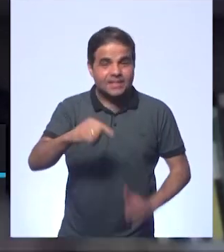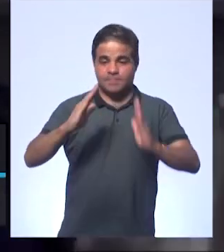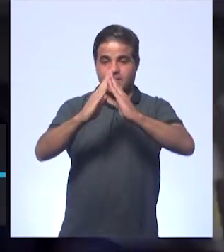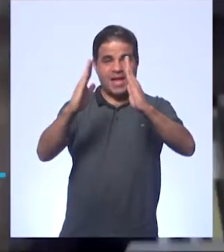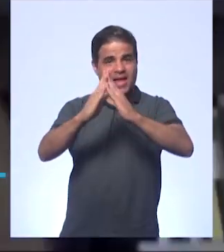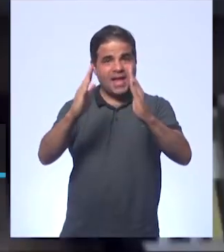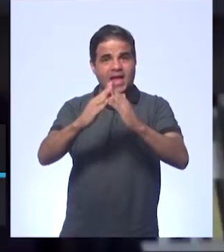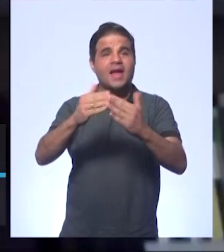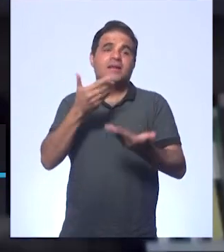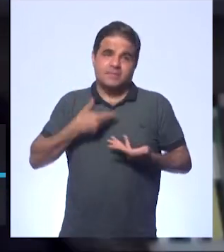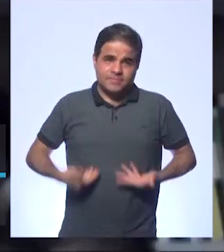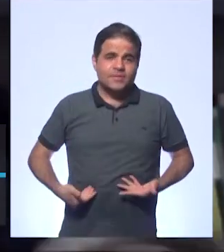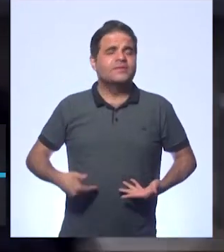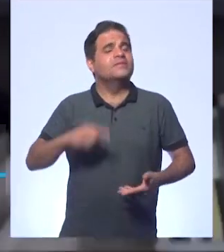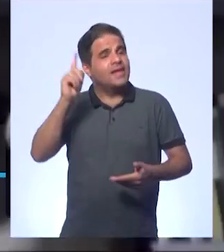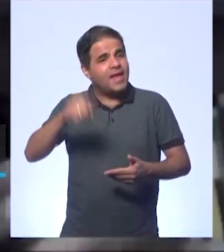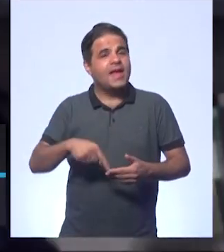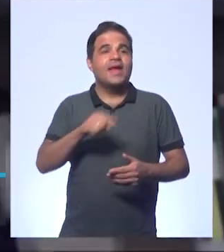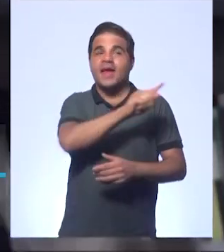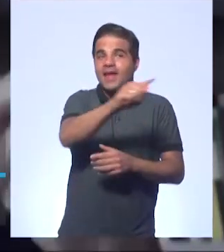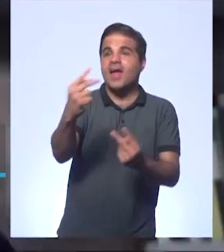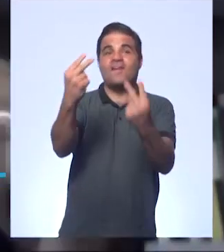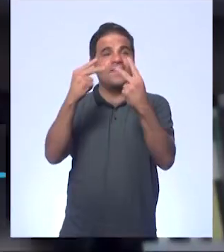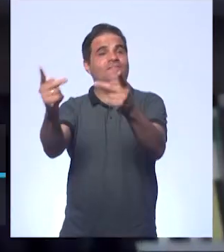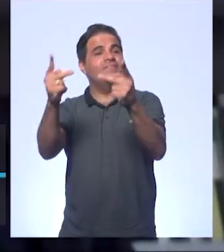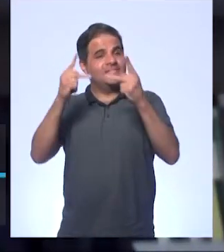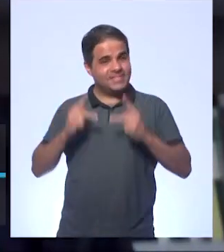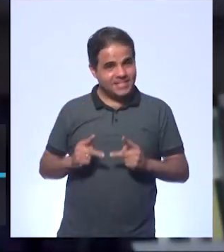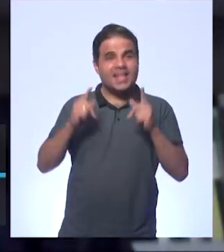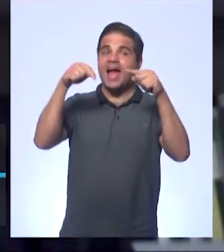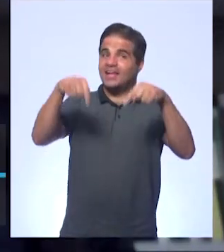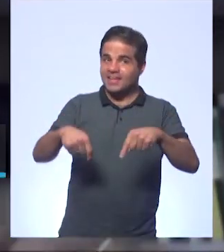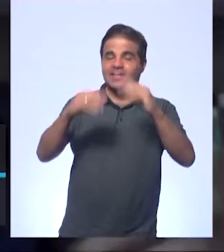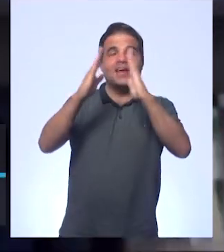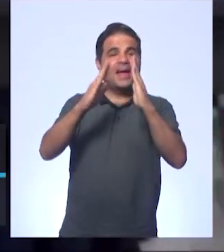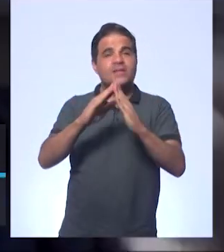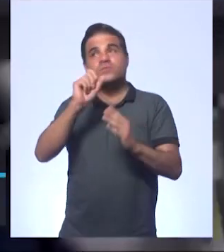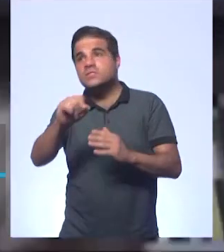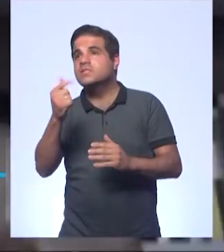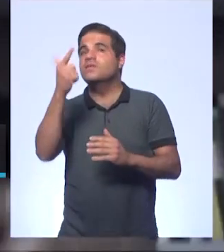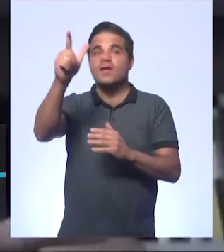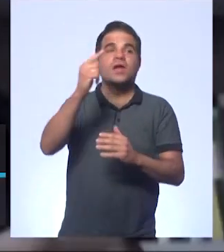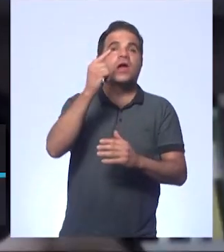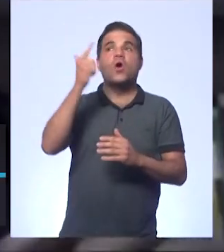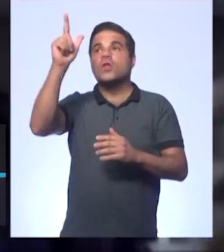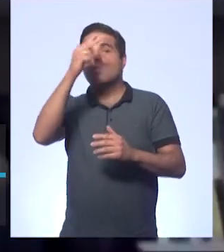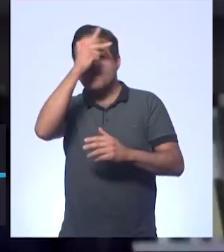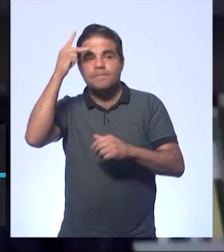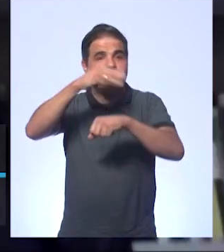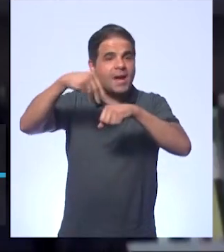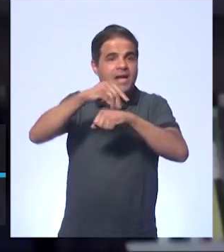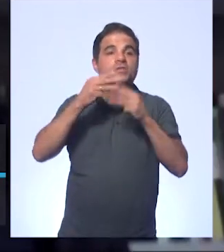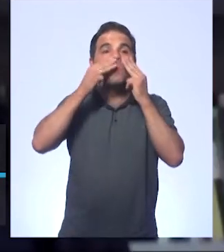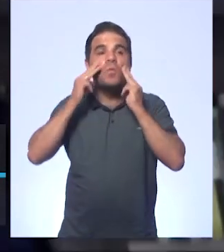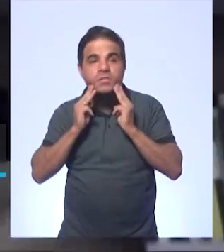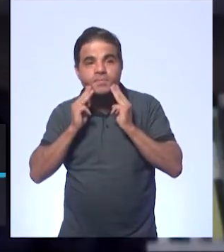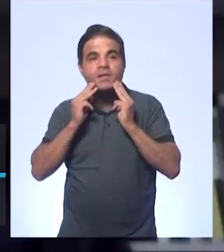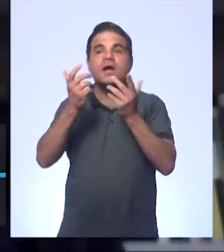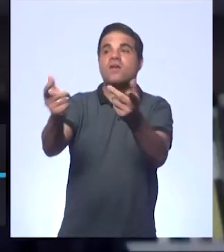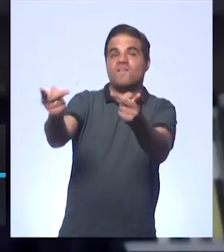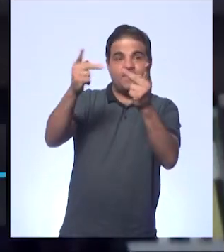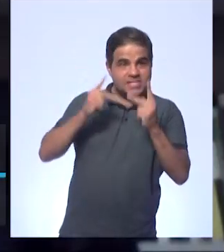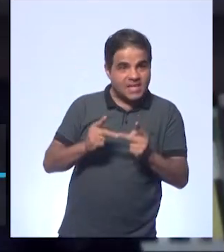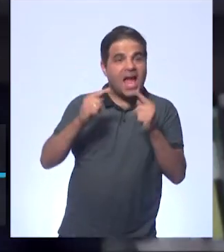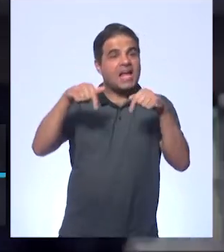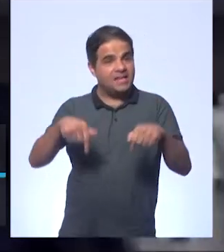casa, curiosamente, para quem me visita aqui na minha casa, ou se vê algum moçambicano que mora aqui no Brasil e que passa da minha